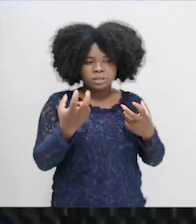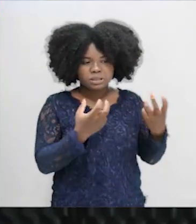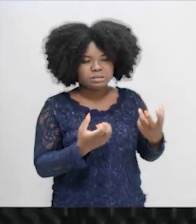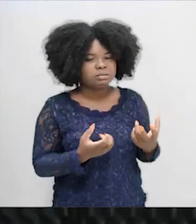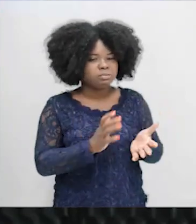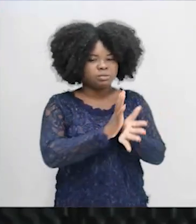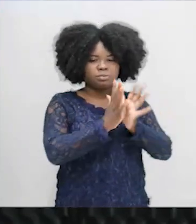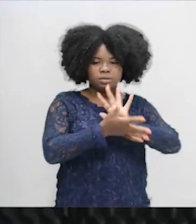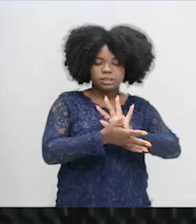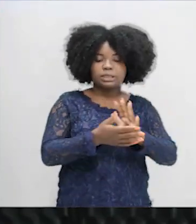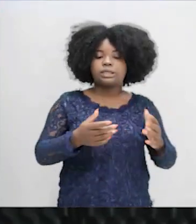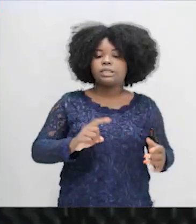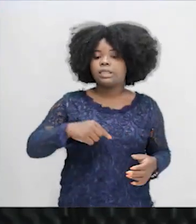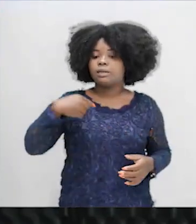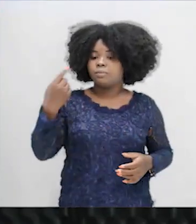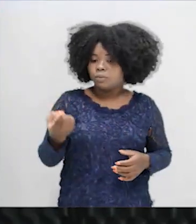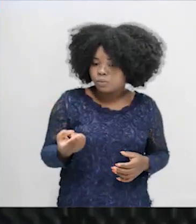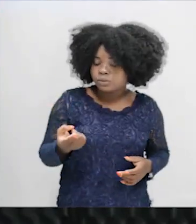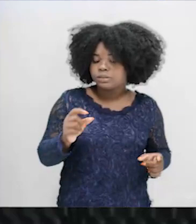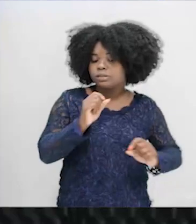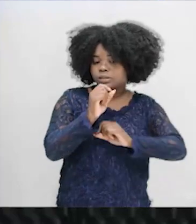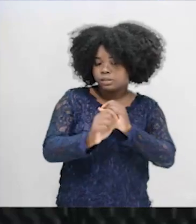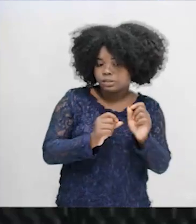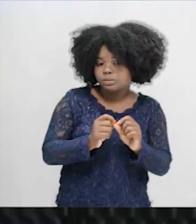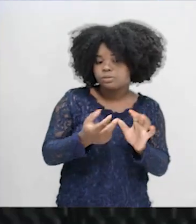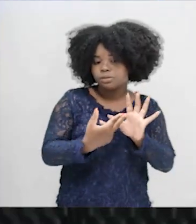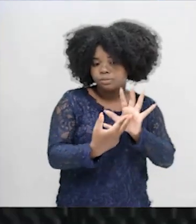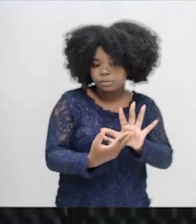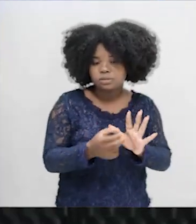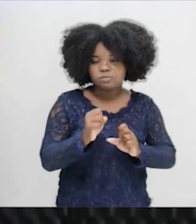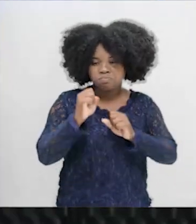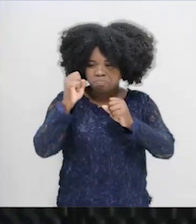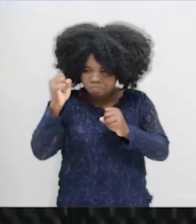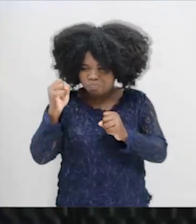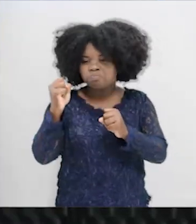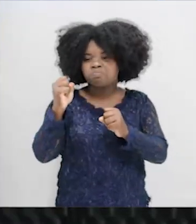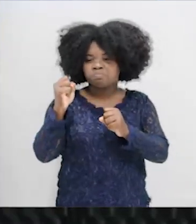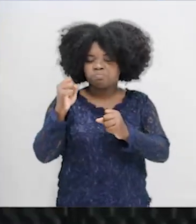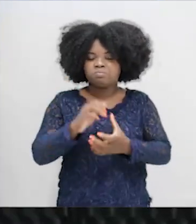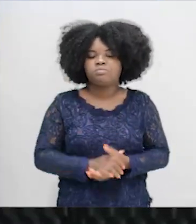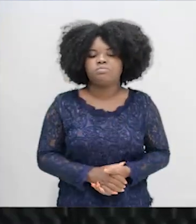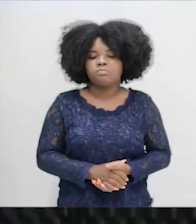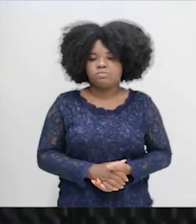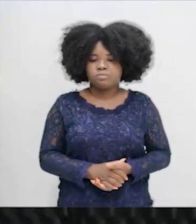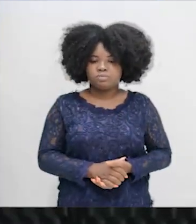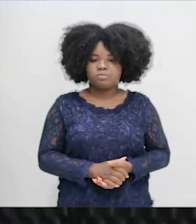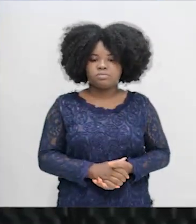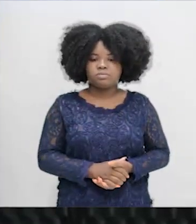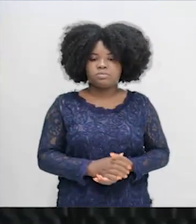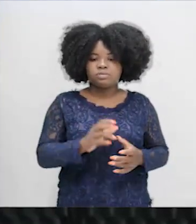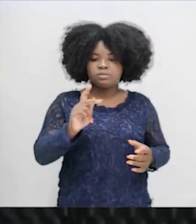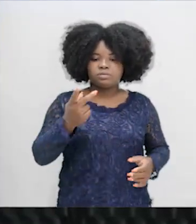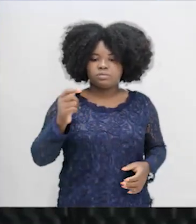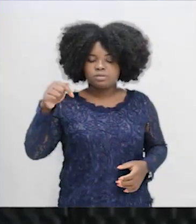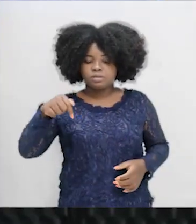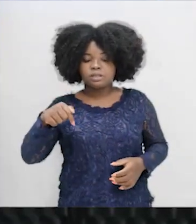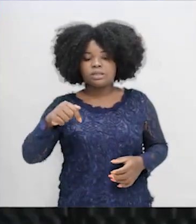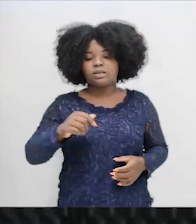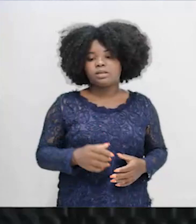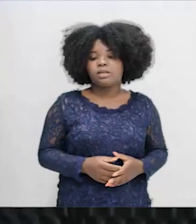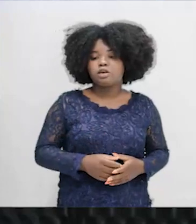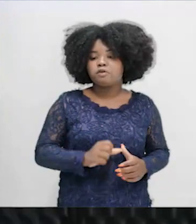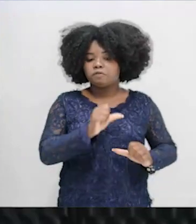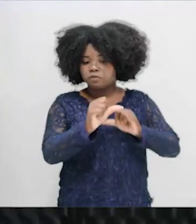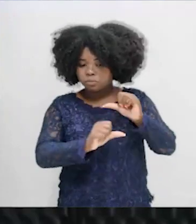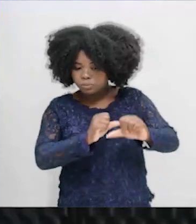figura firme, uma figura de força, que seria o ideal desde a época da criação. Então, os quadrinhos vão se atualizando